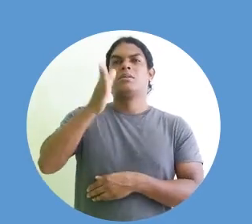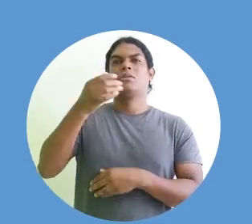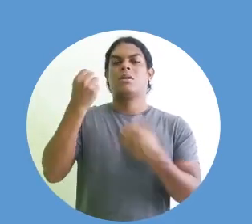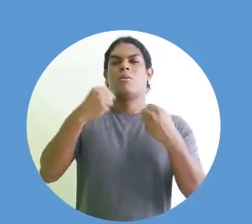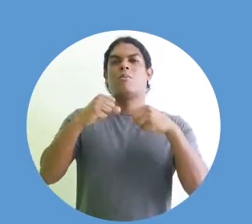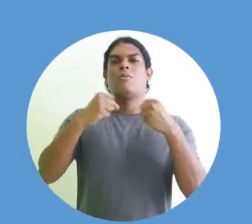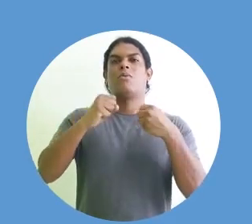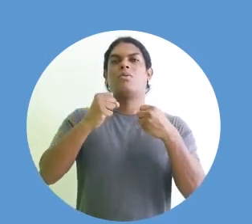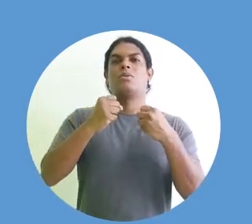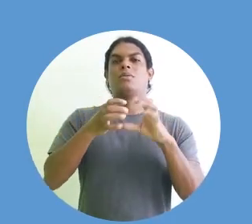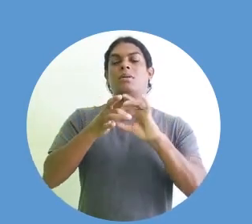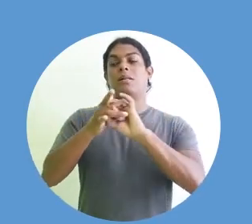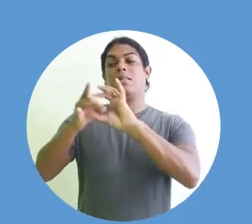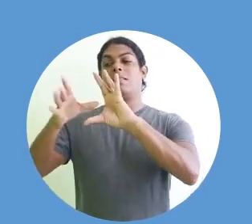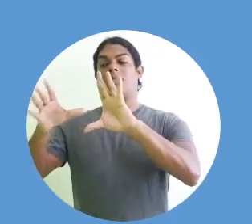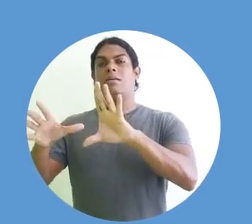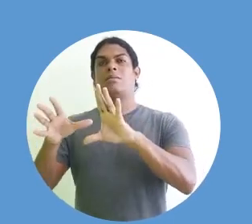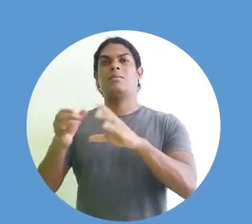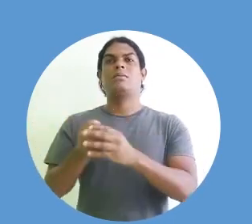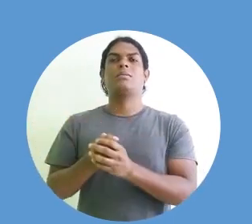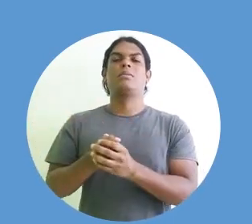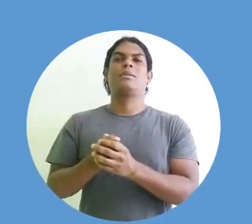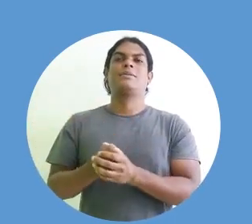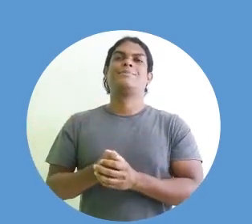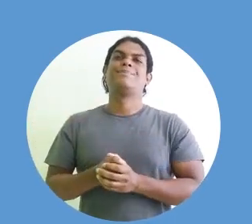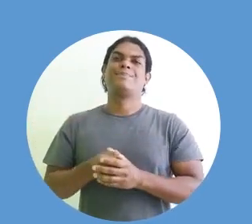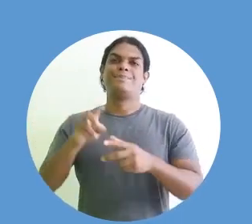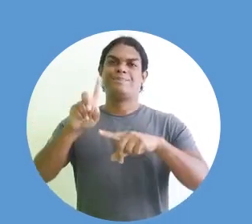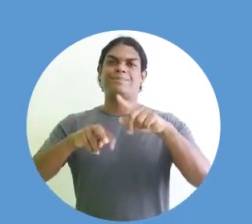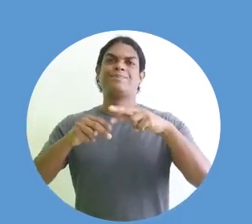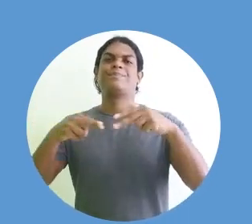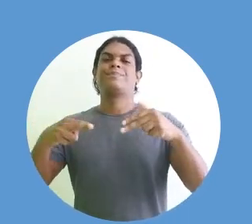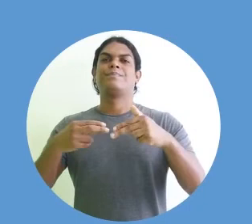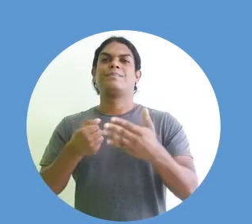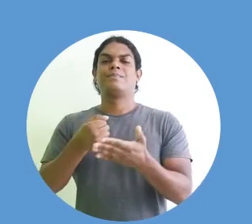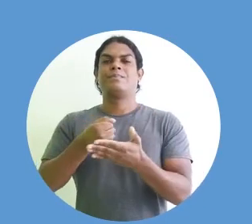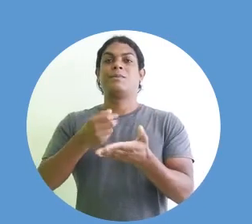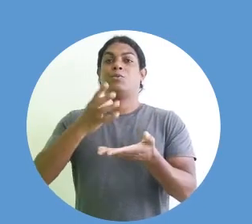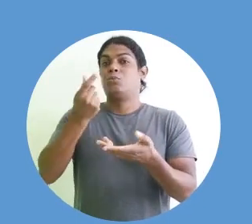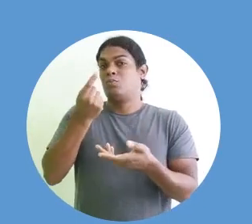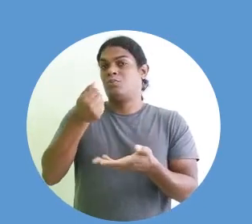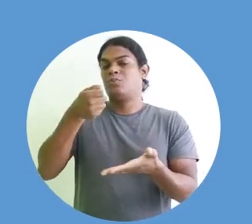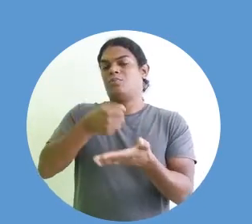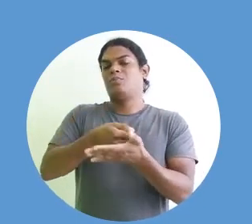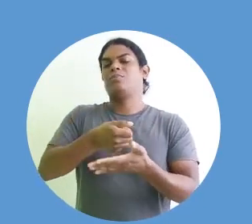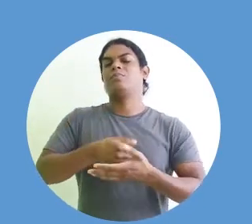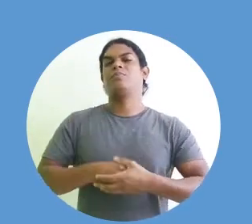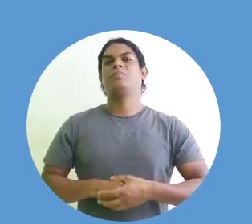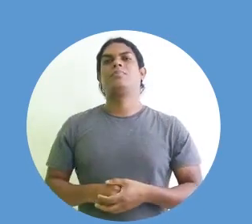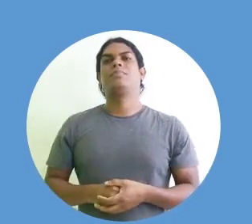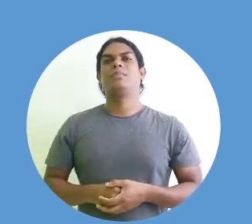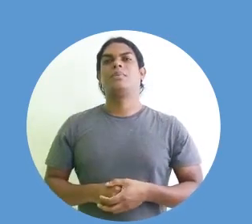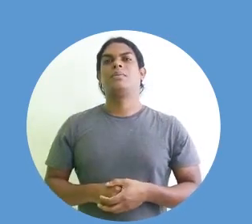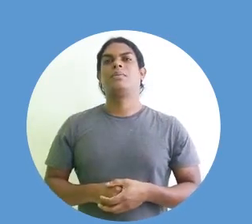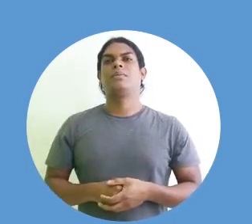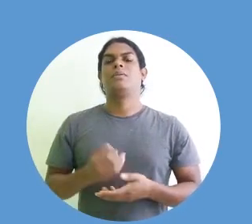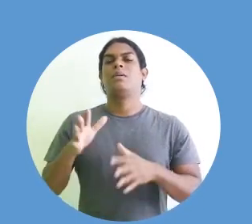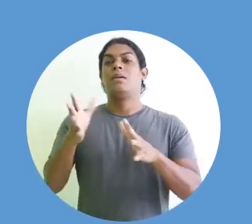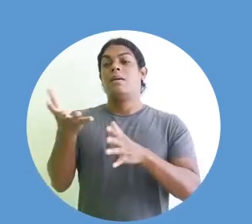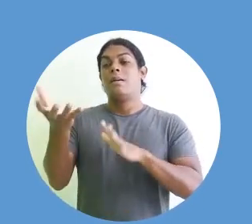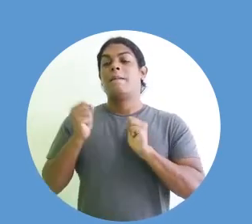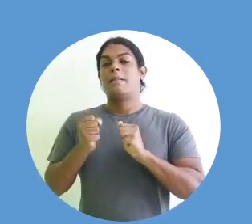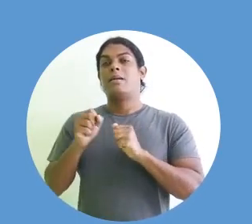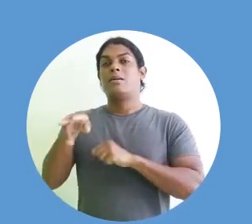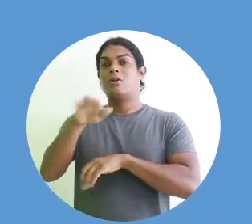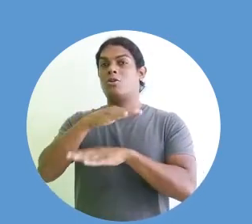receber. Então, o exportador recebe a carta de crédito, providencia o embarque, então ele pega toda a